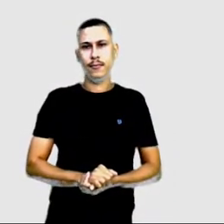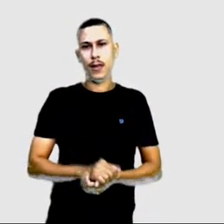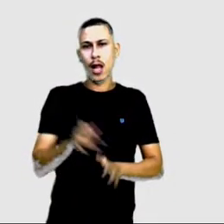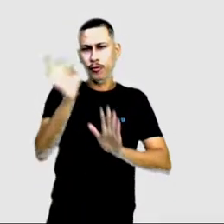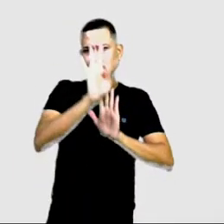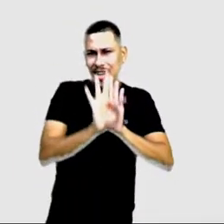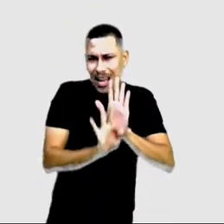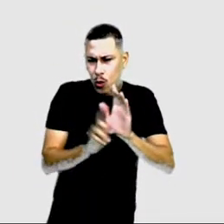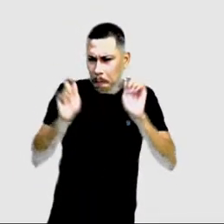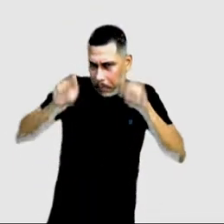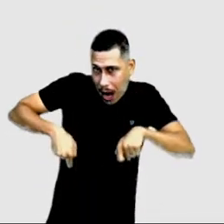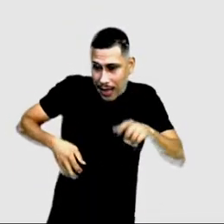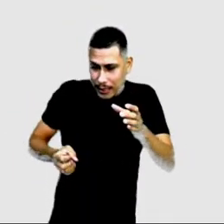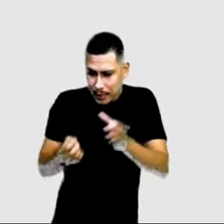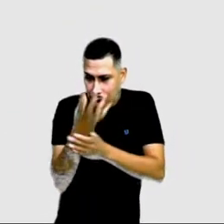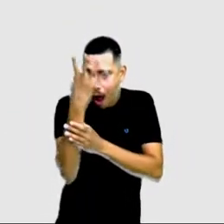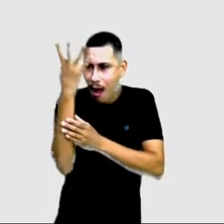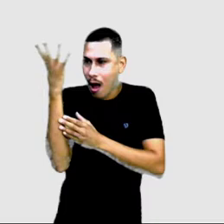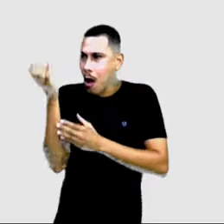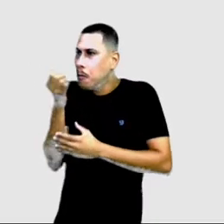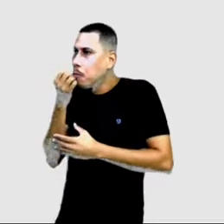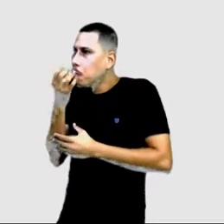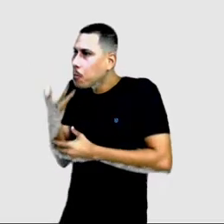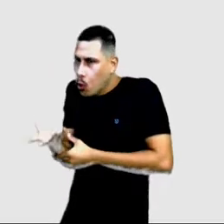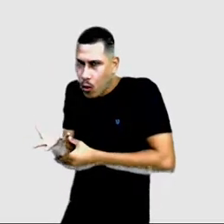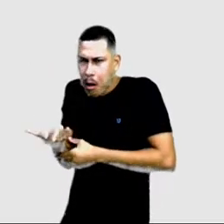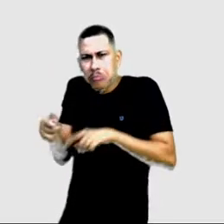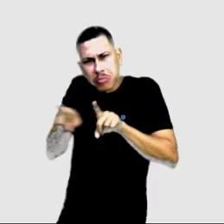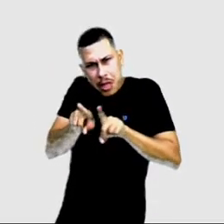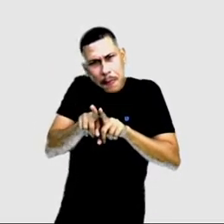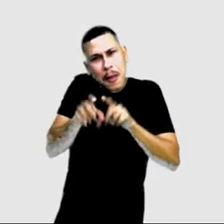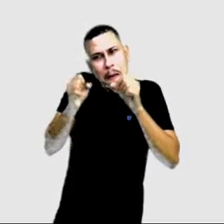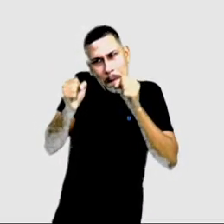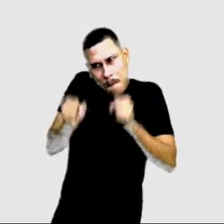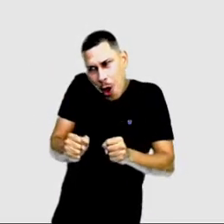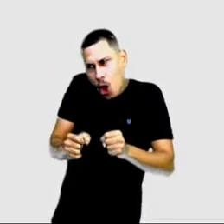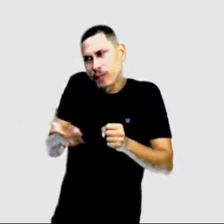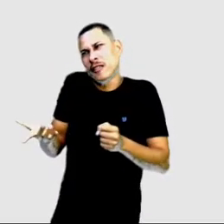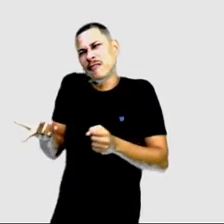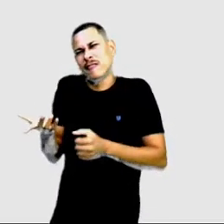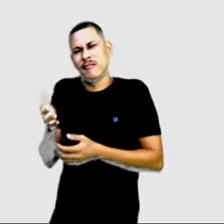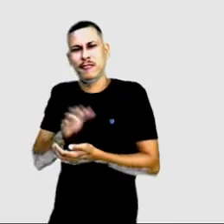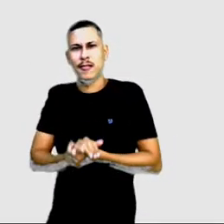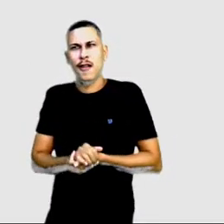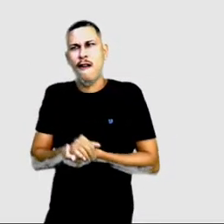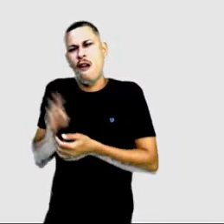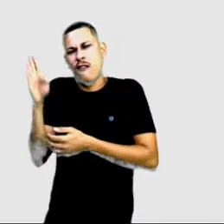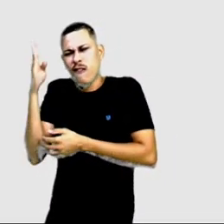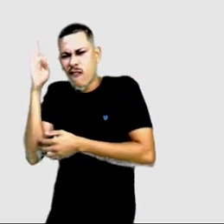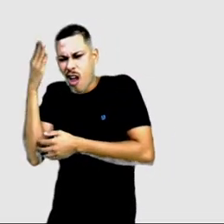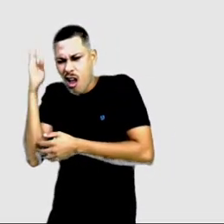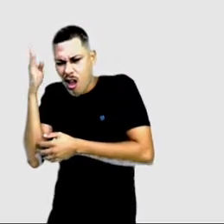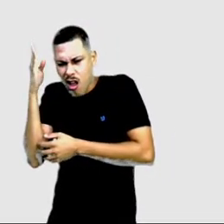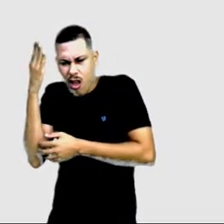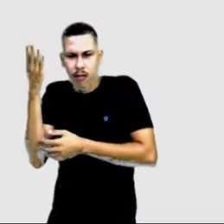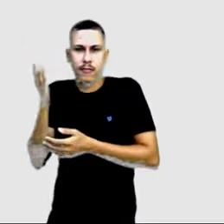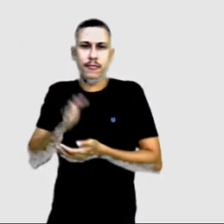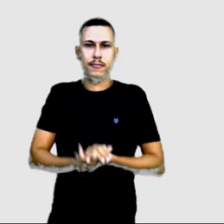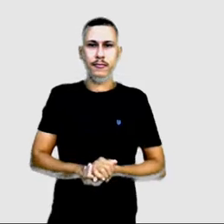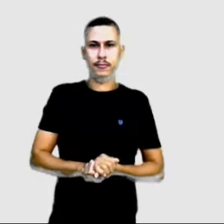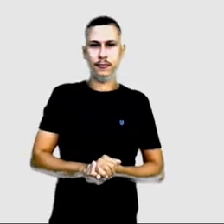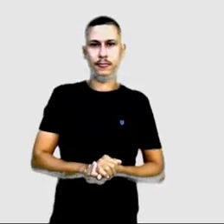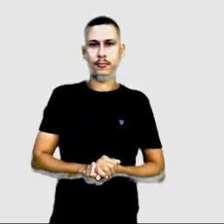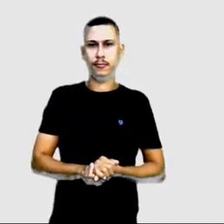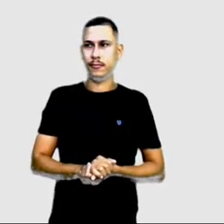criativo ele tem que ter humor e também pode ter um pouquinho de ironia a função apelativa ou